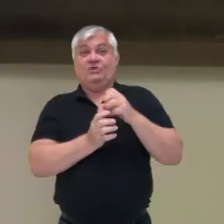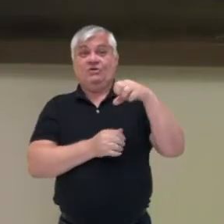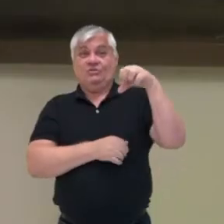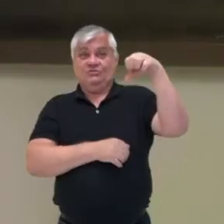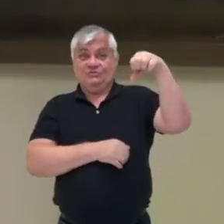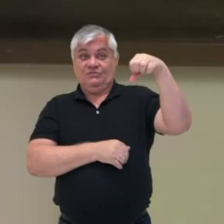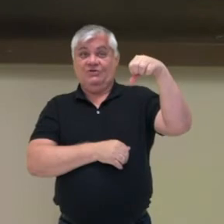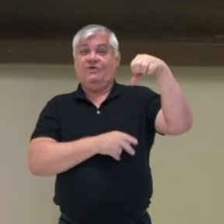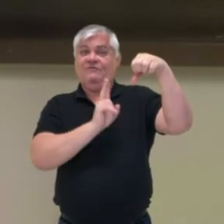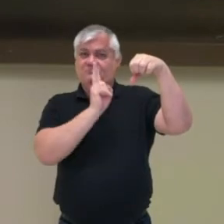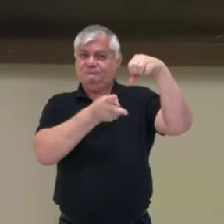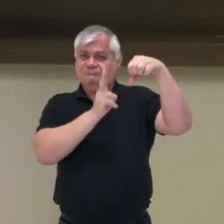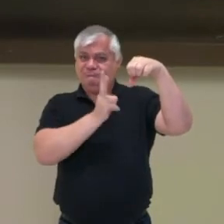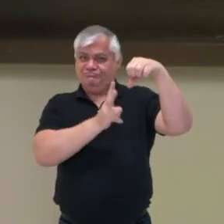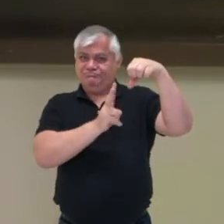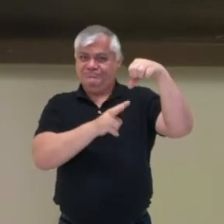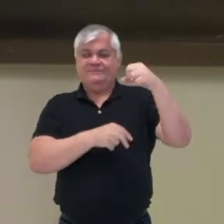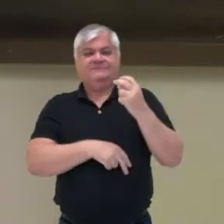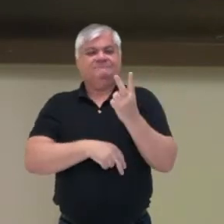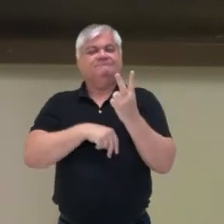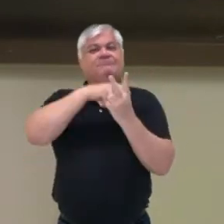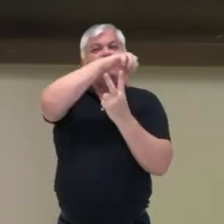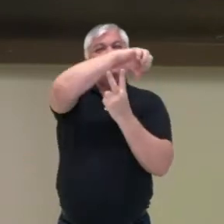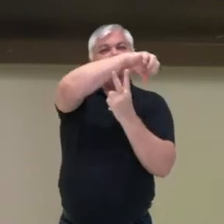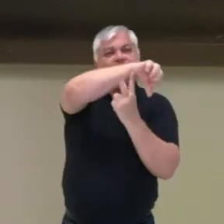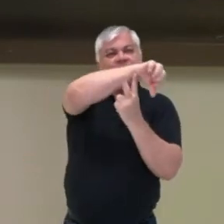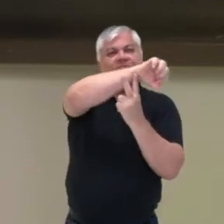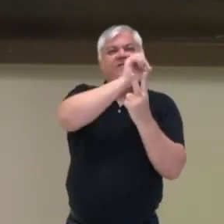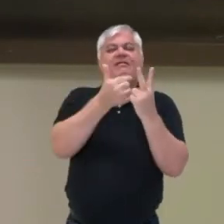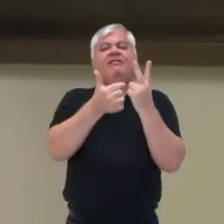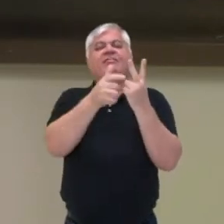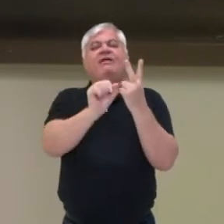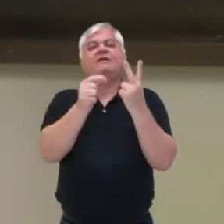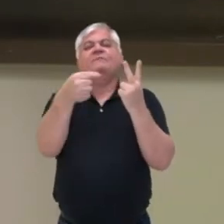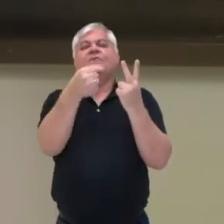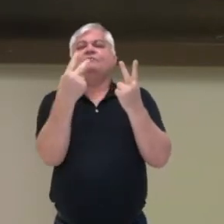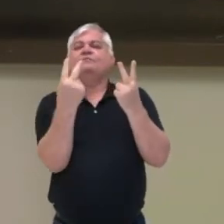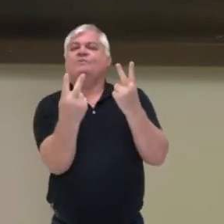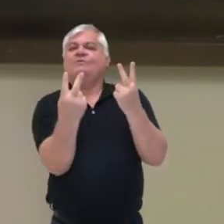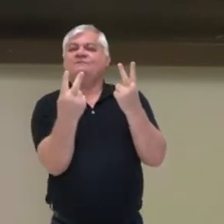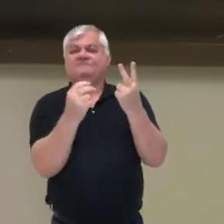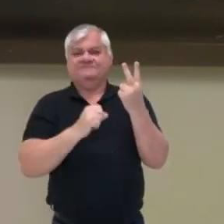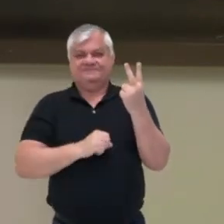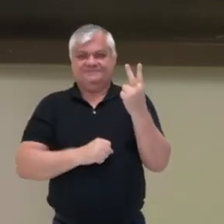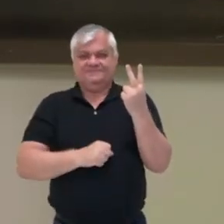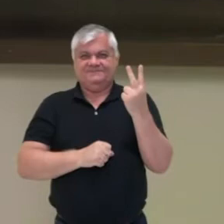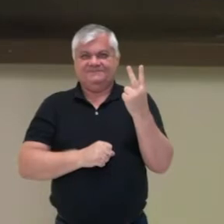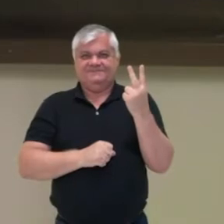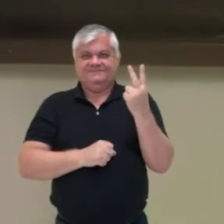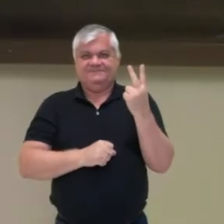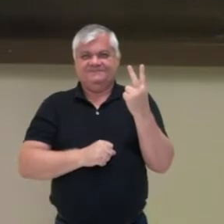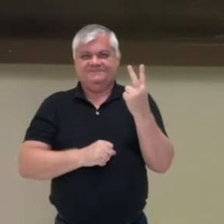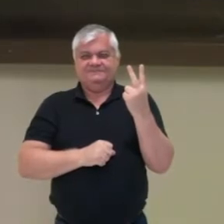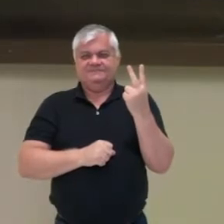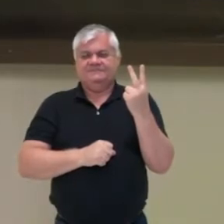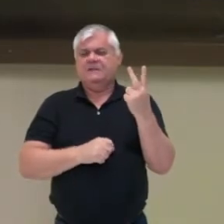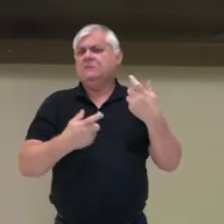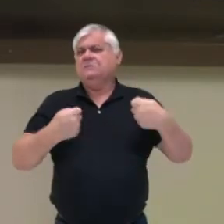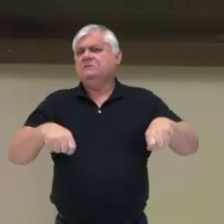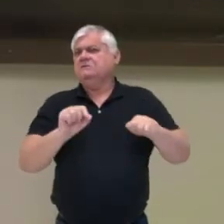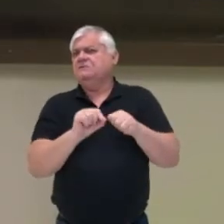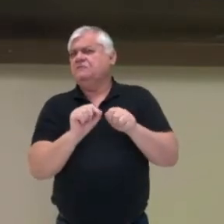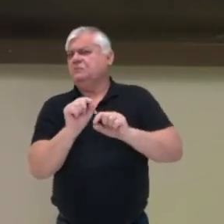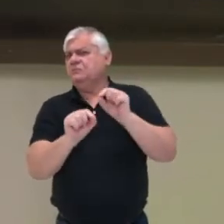permanece sendo o denominador. E a minha potência é o menos 2. O que eu preciso